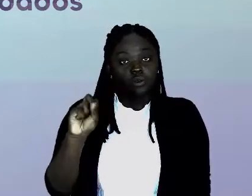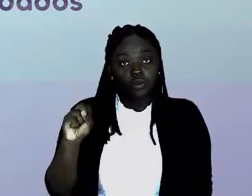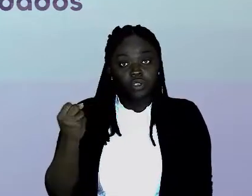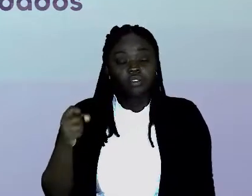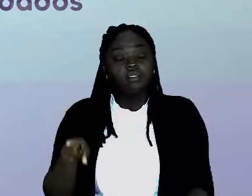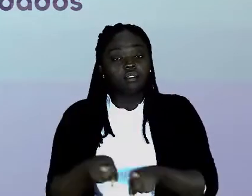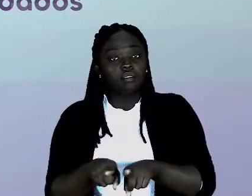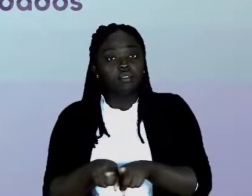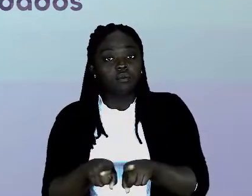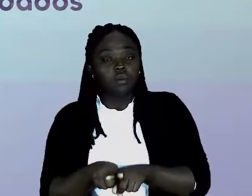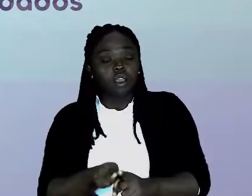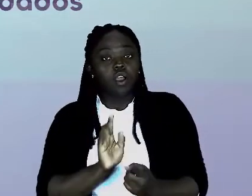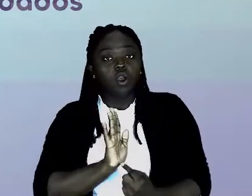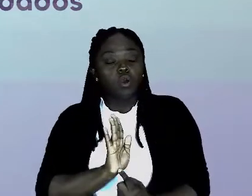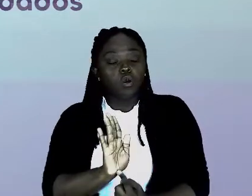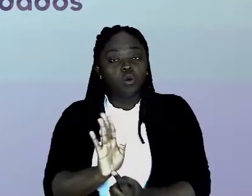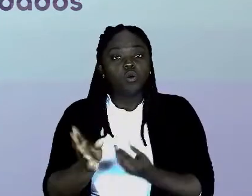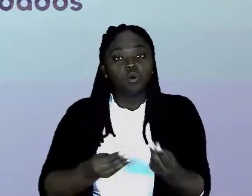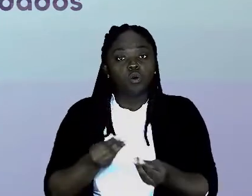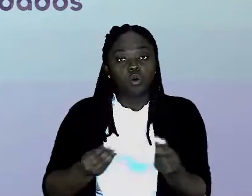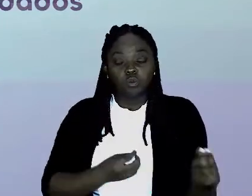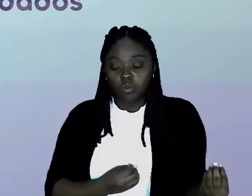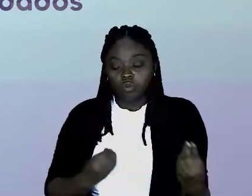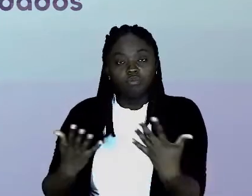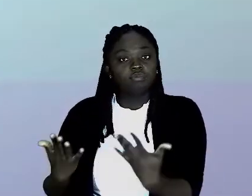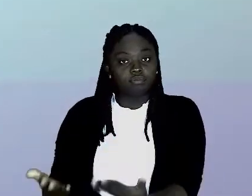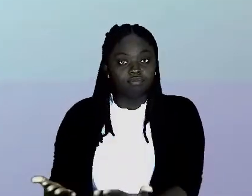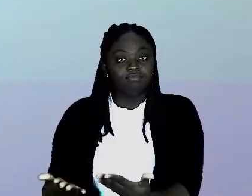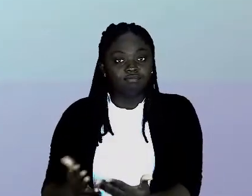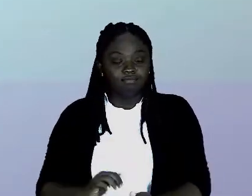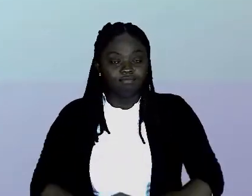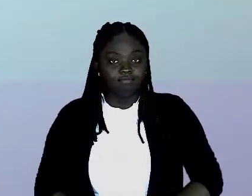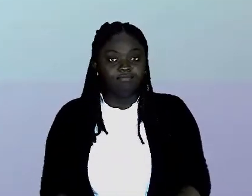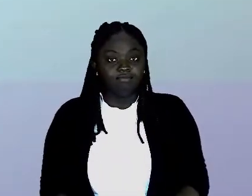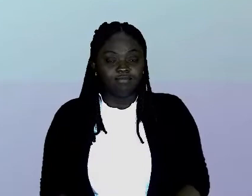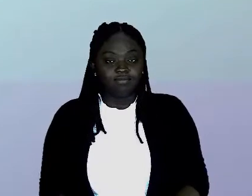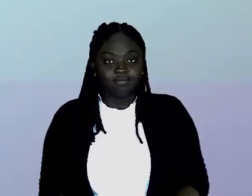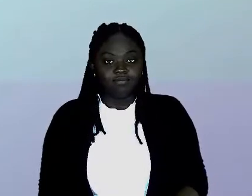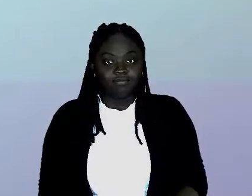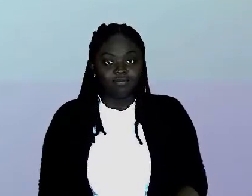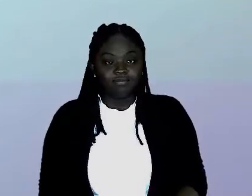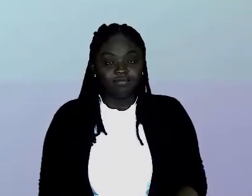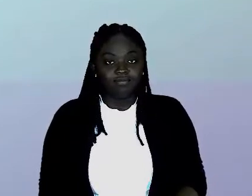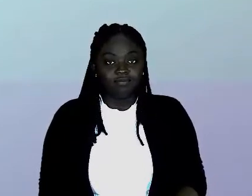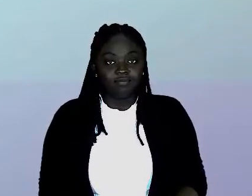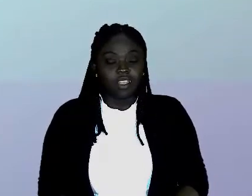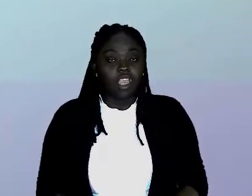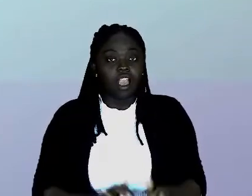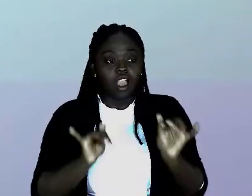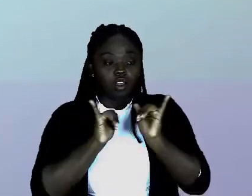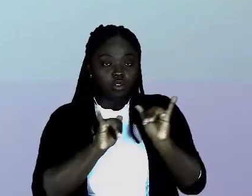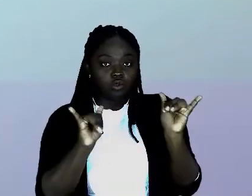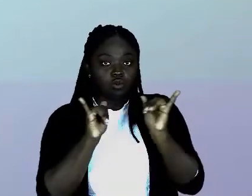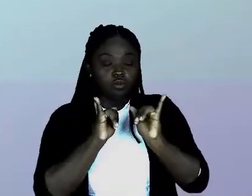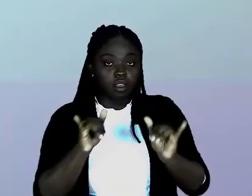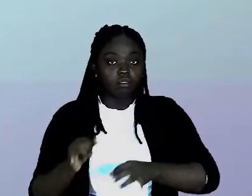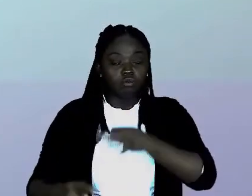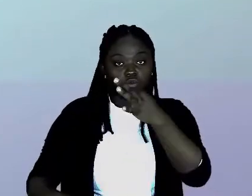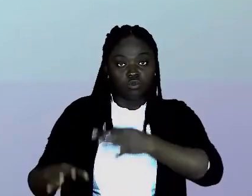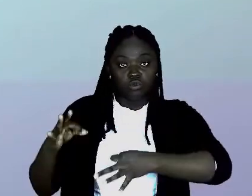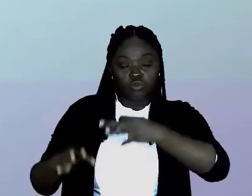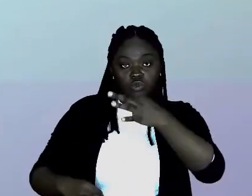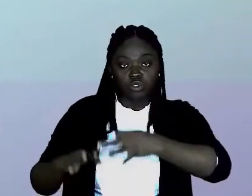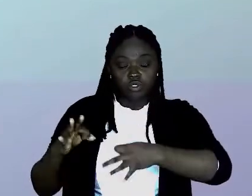de confirmação da entrega, quando for o caso. O envio das informações à Justiça